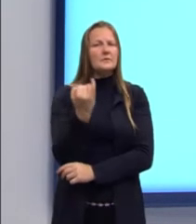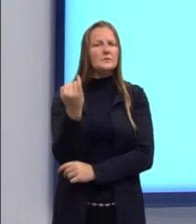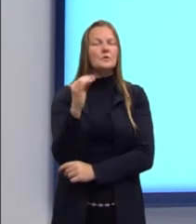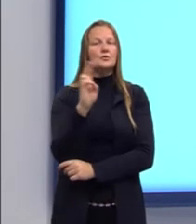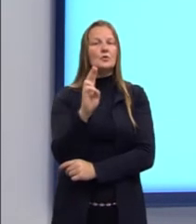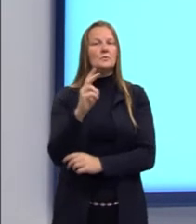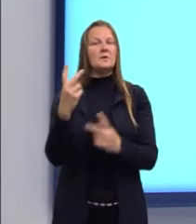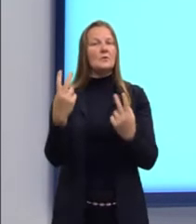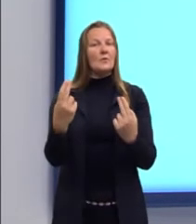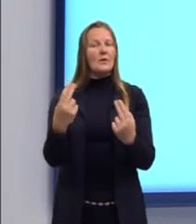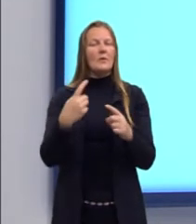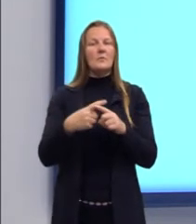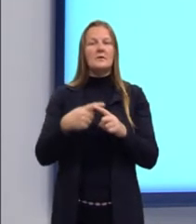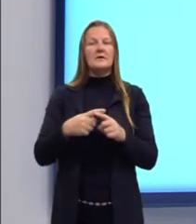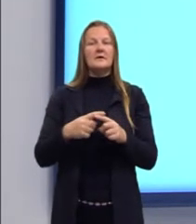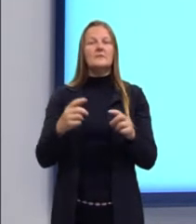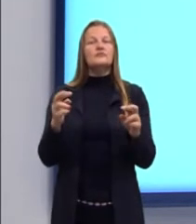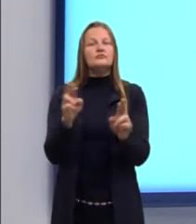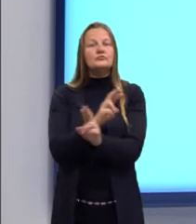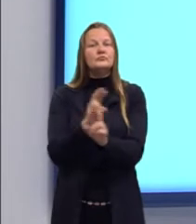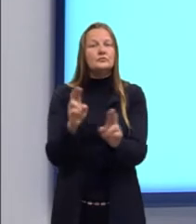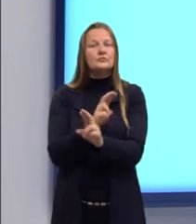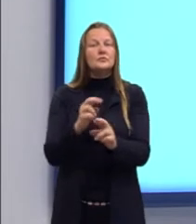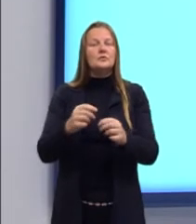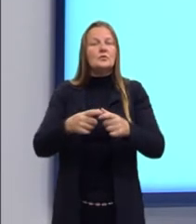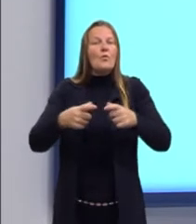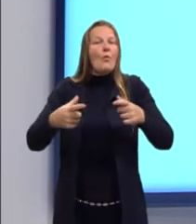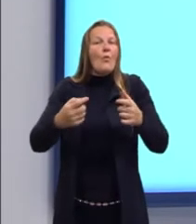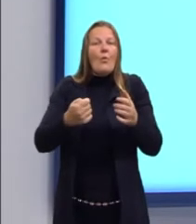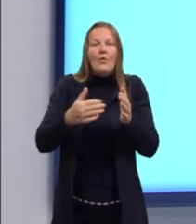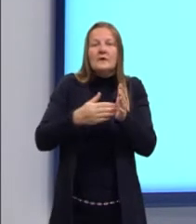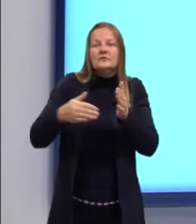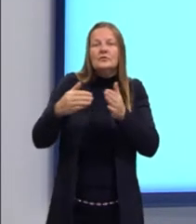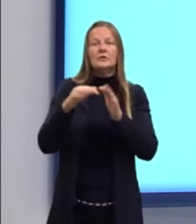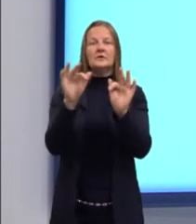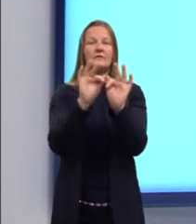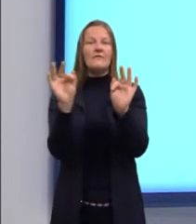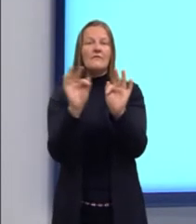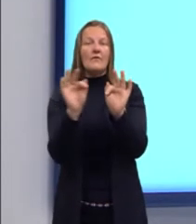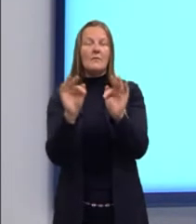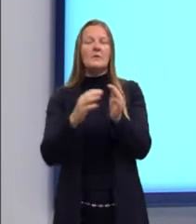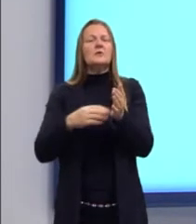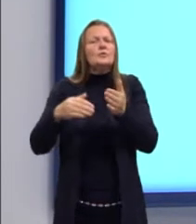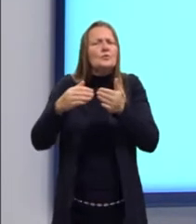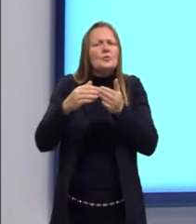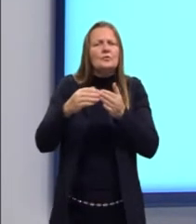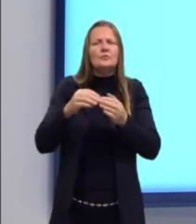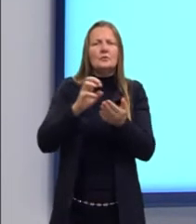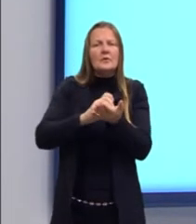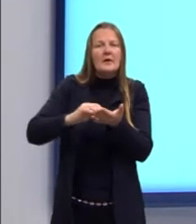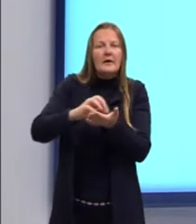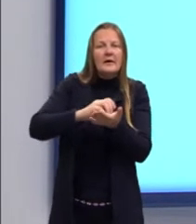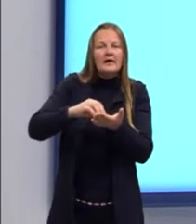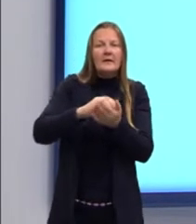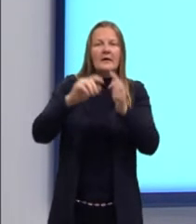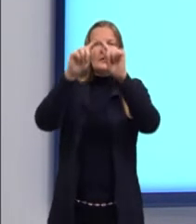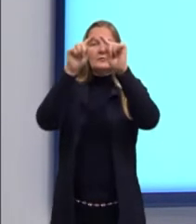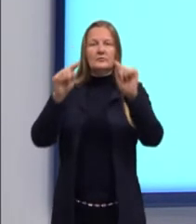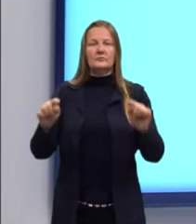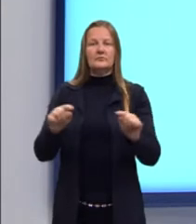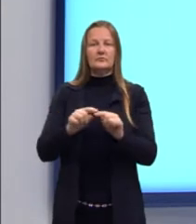graças ao seu envolvimento em grande parte das fórmulas e cálculos da trigonometria